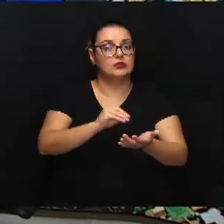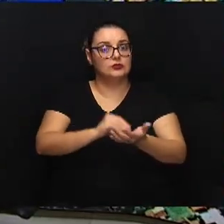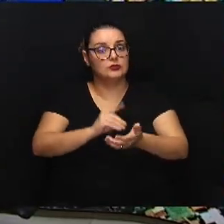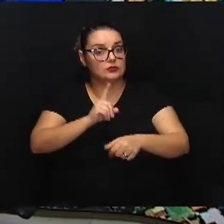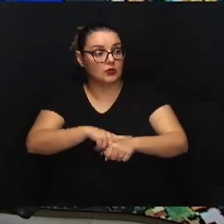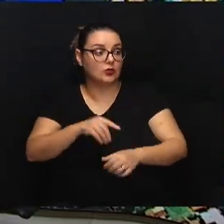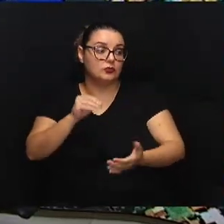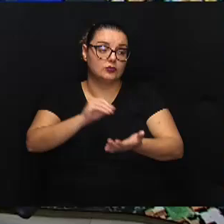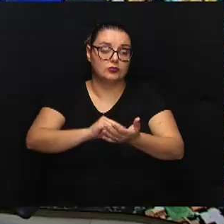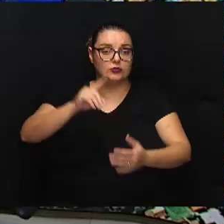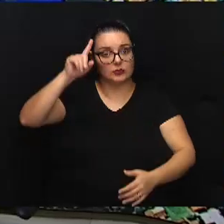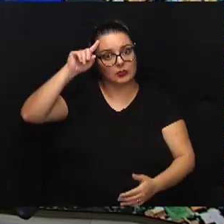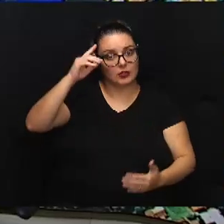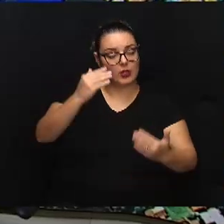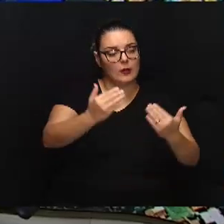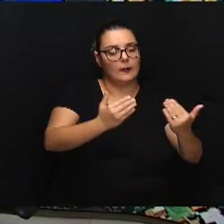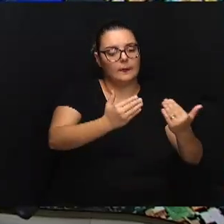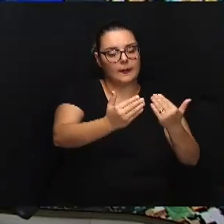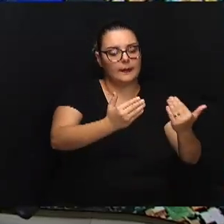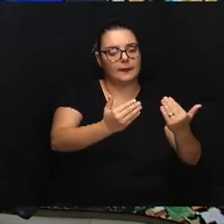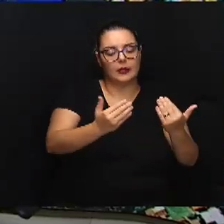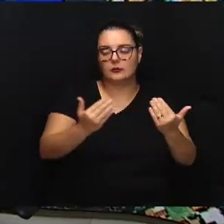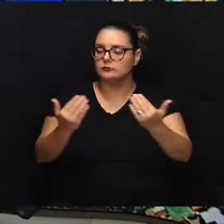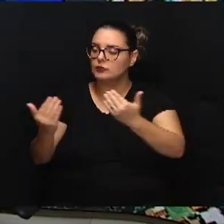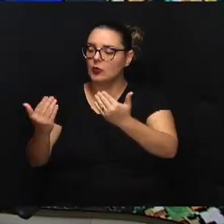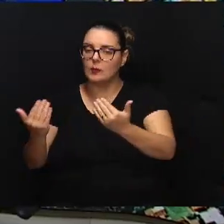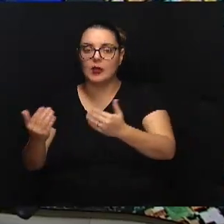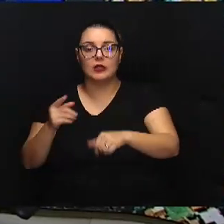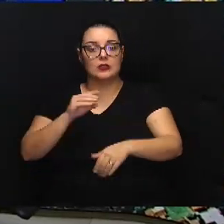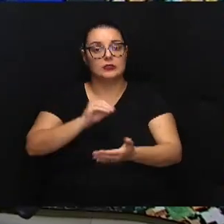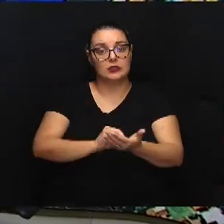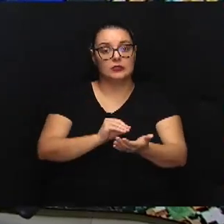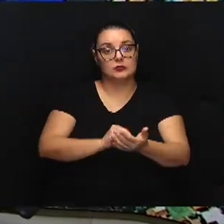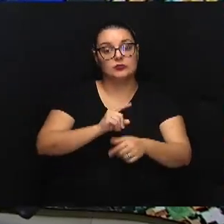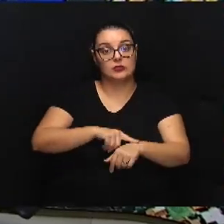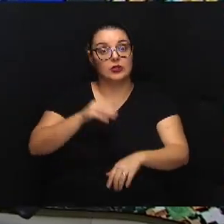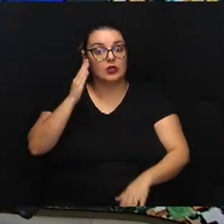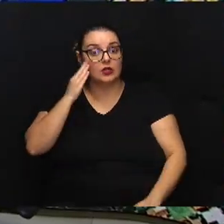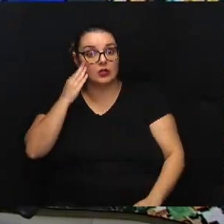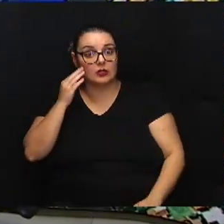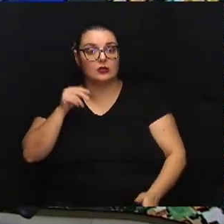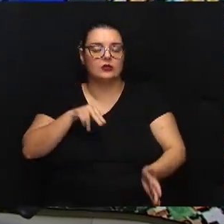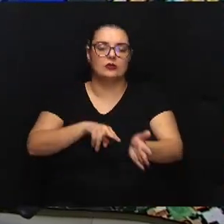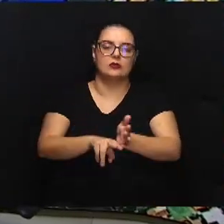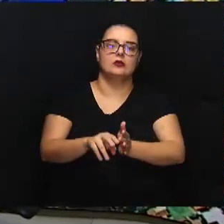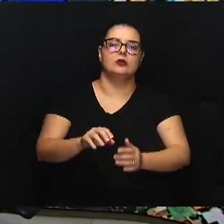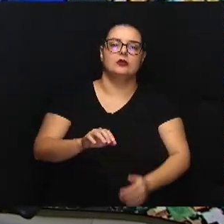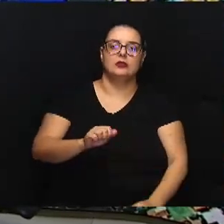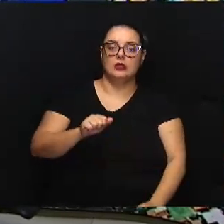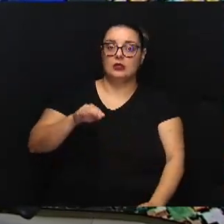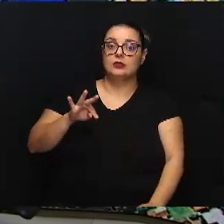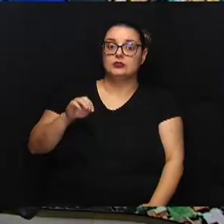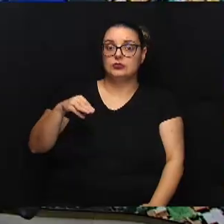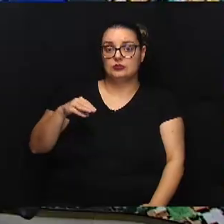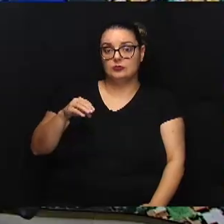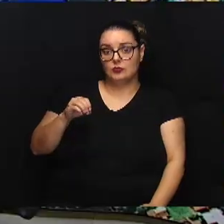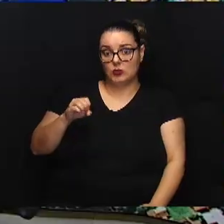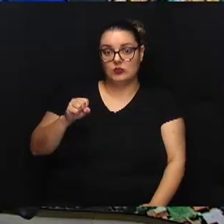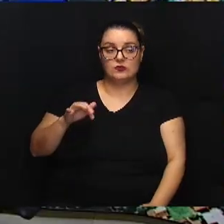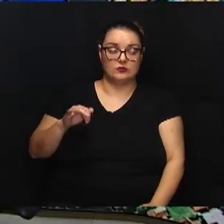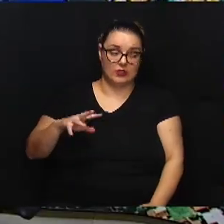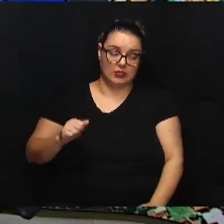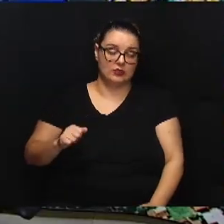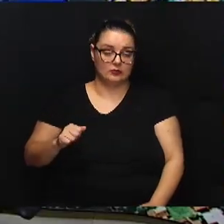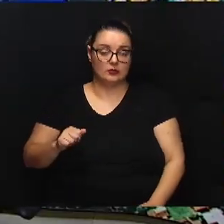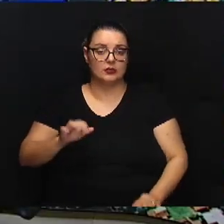para a gente fazer um balanço de como que foi a previsão, né, das últimas horas e entender, fazer um diagnóstico da atmosfera naquele momento em que a previsão está